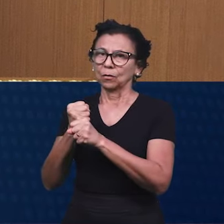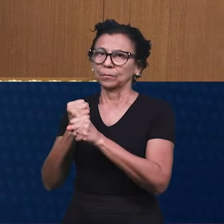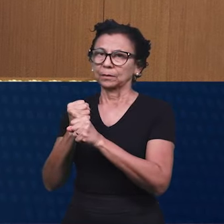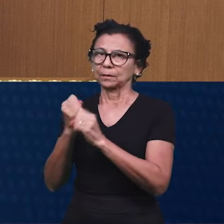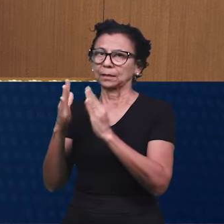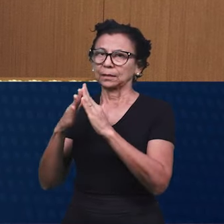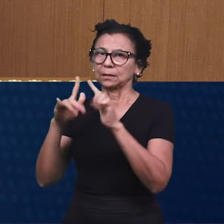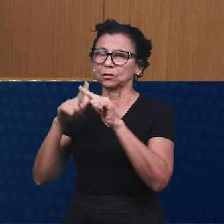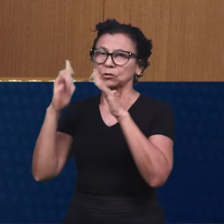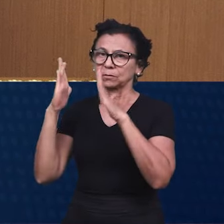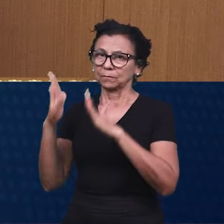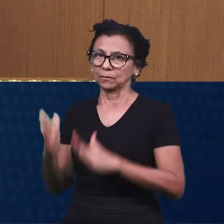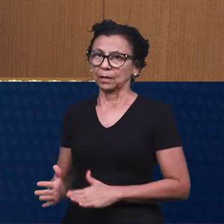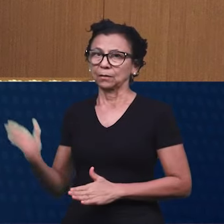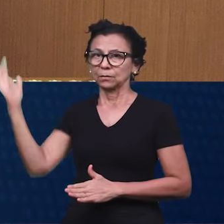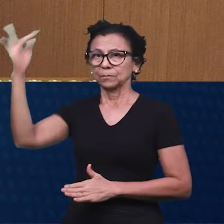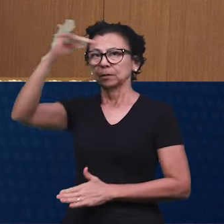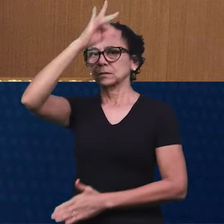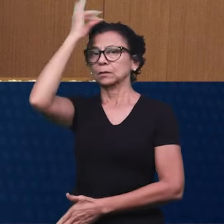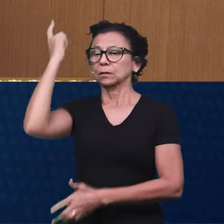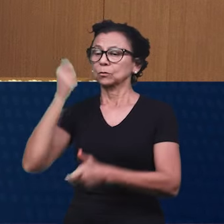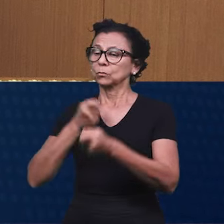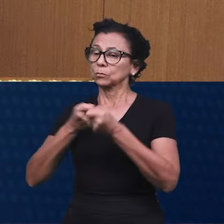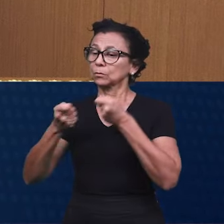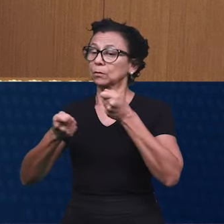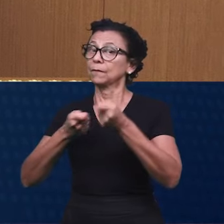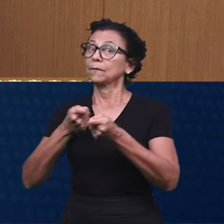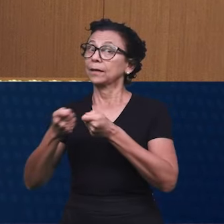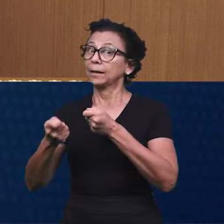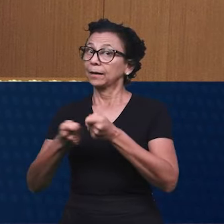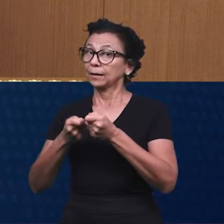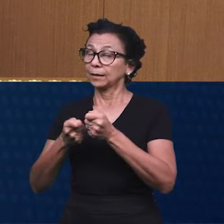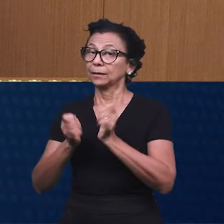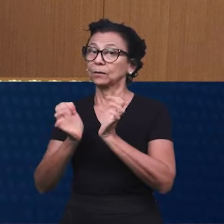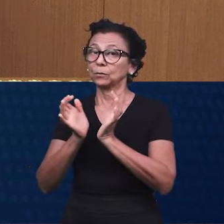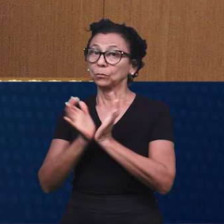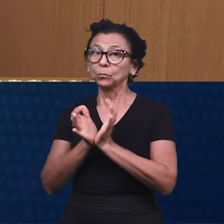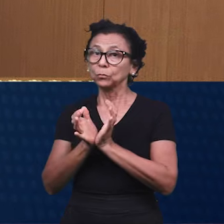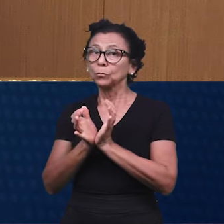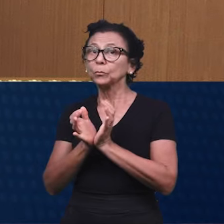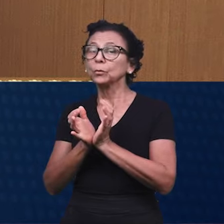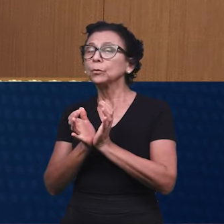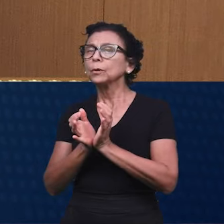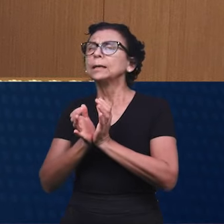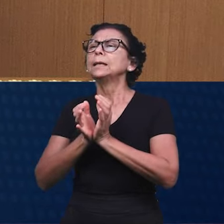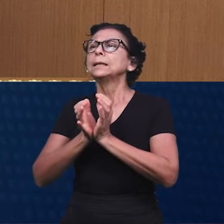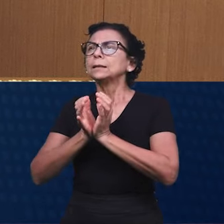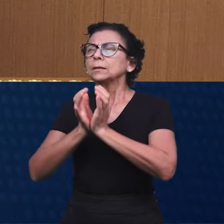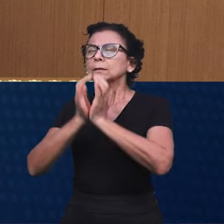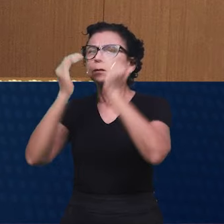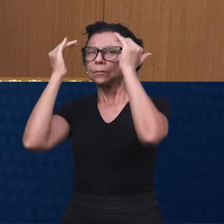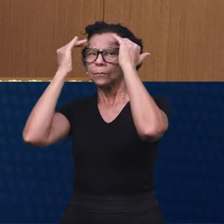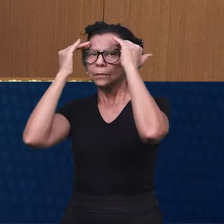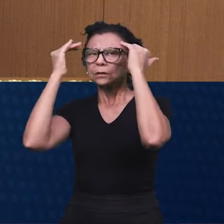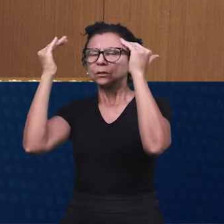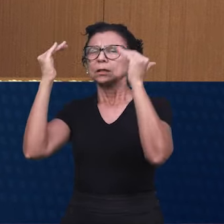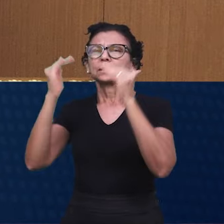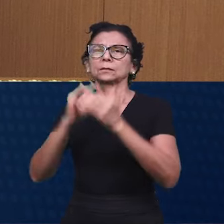Santo. Chegamos até aqui, né, porque o Espírito Santo nos governou e não